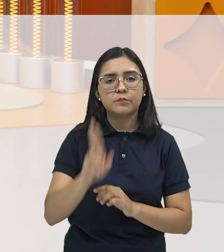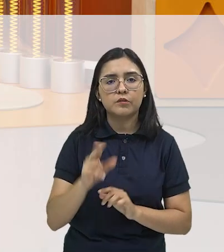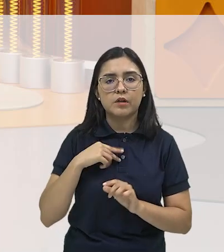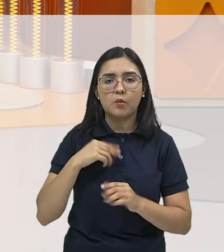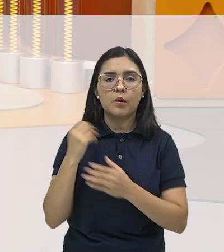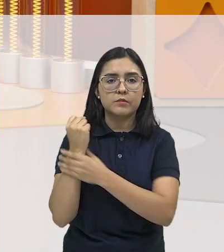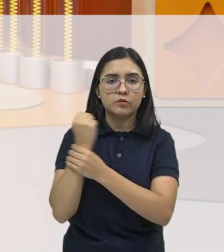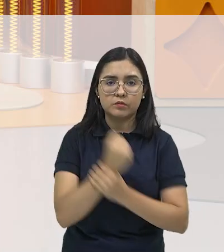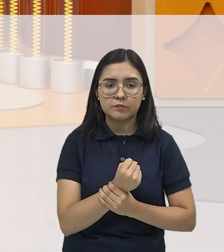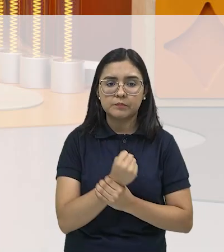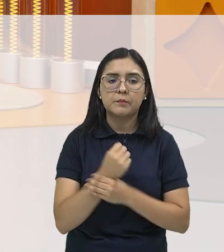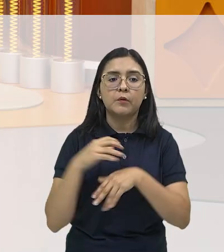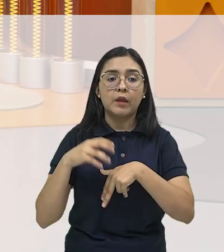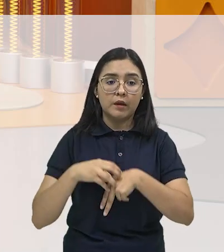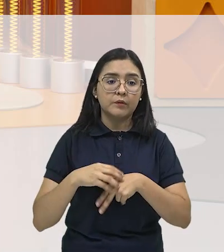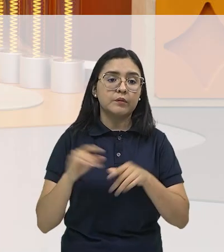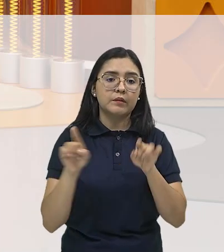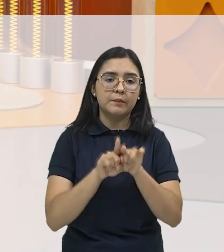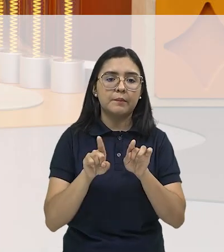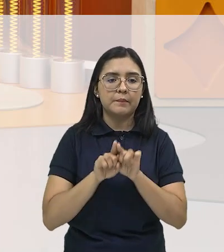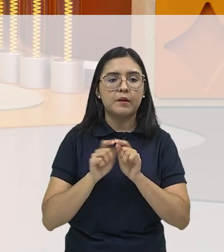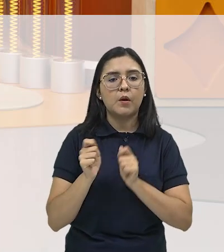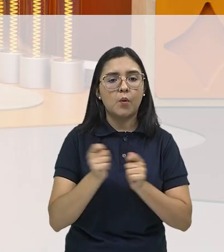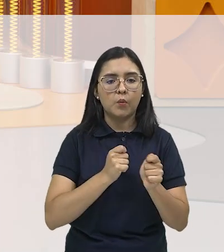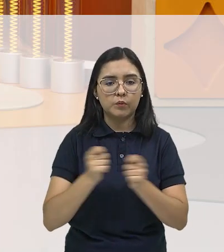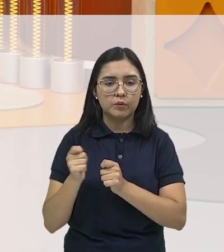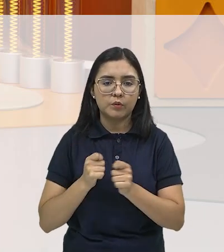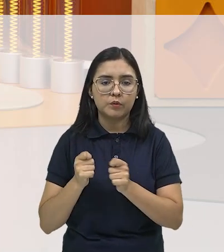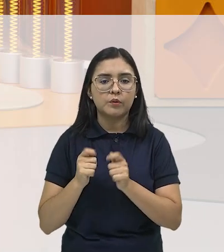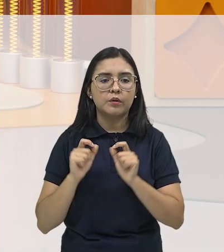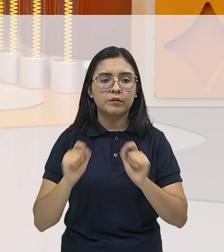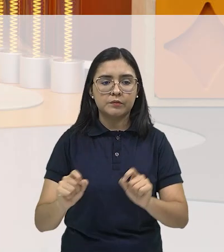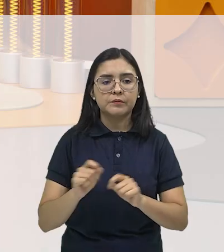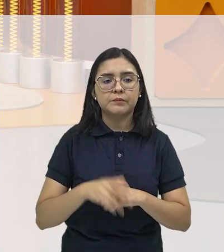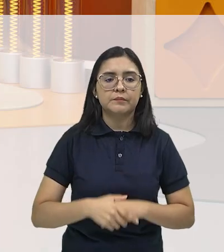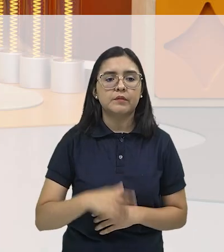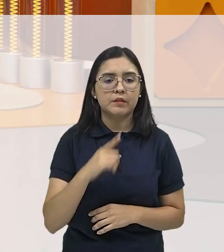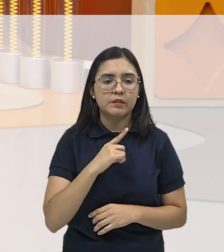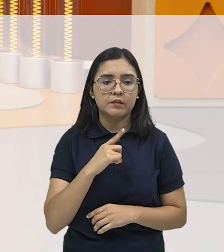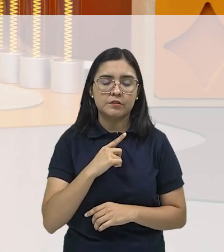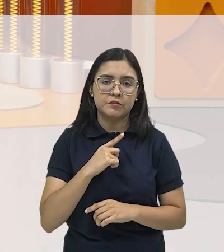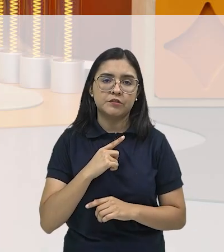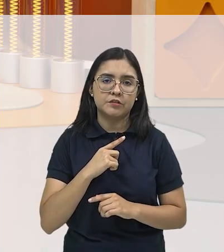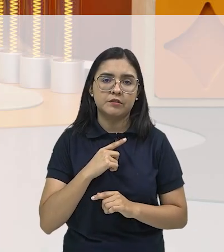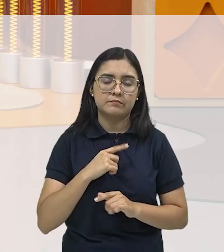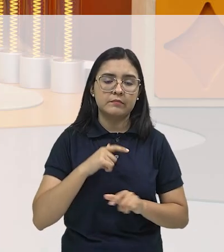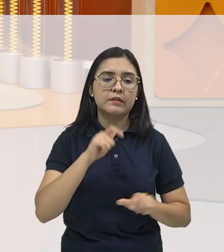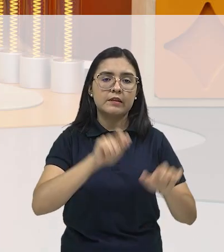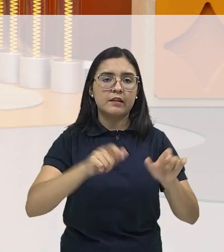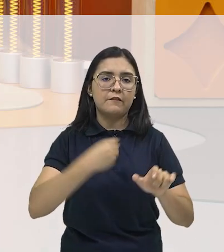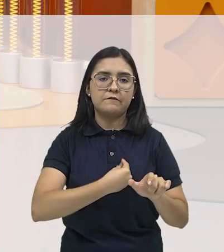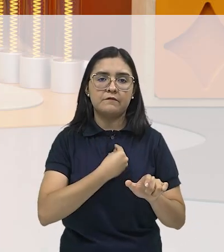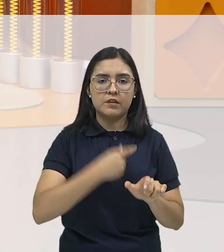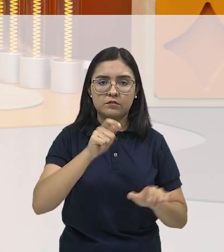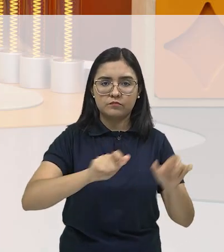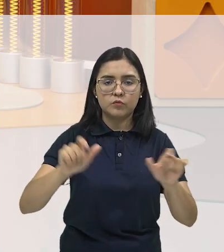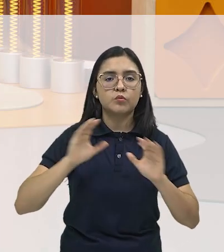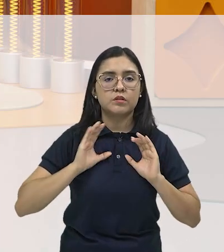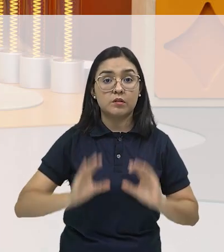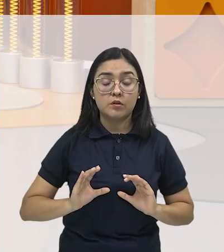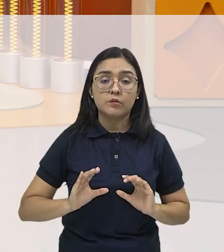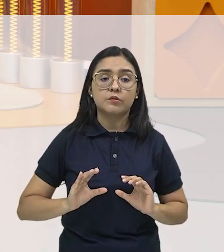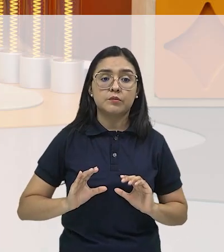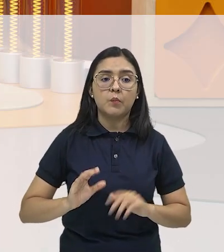absolutismo monárquico e ao controle estatal excessivo sobre a vida dos cidadãos.